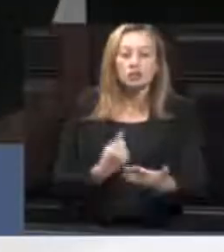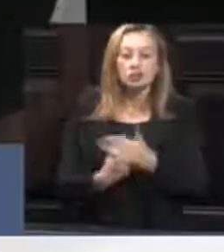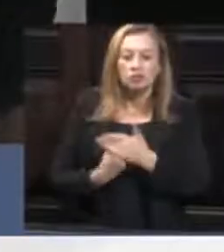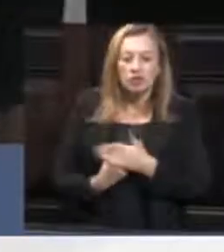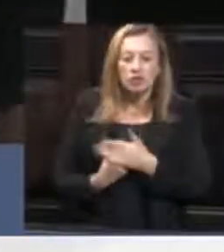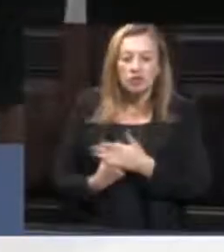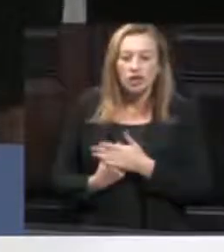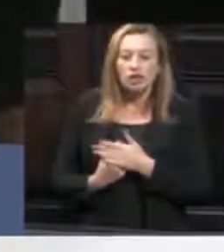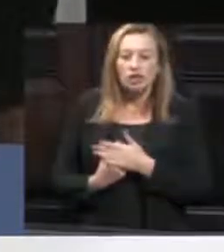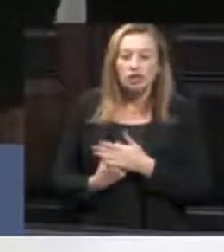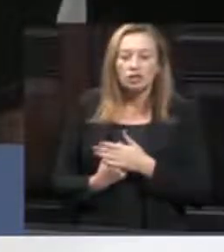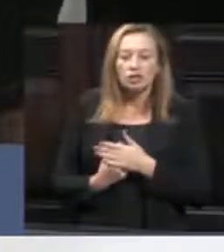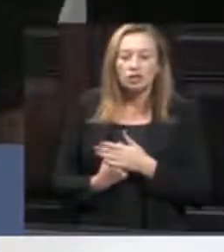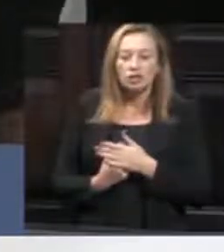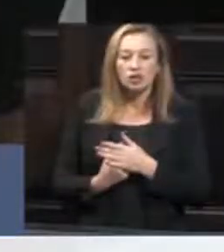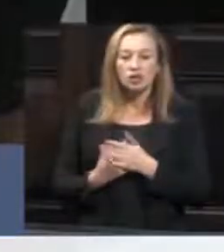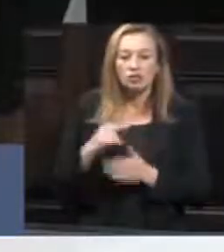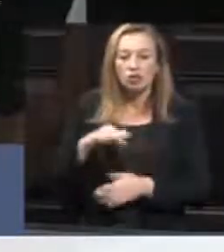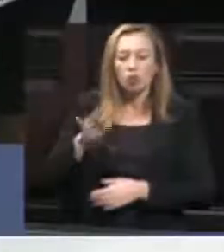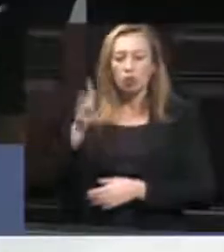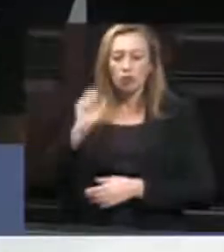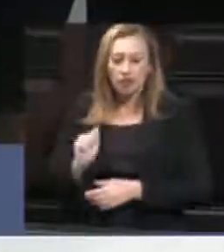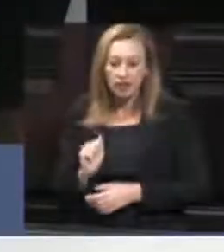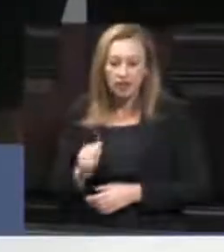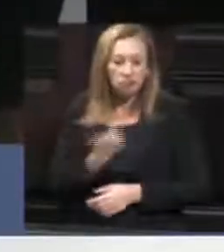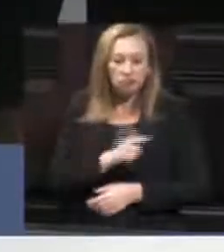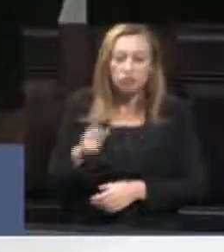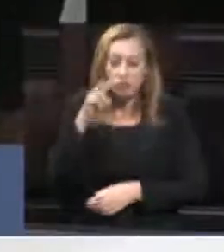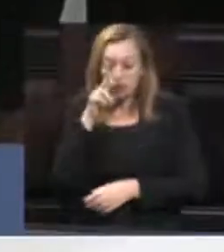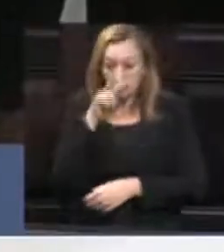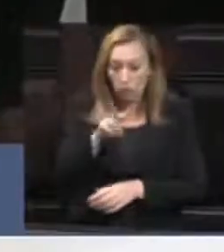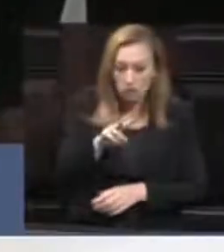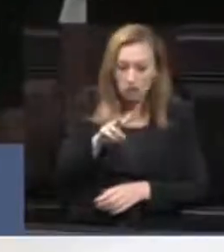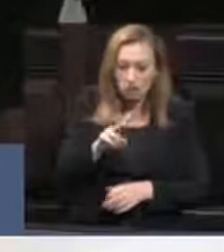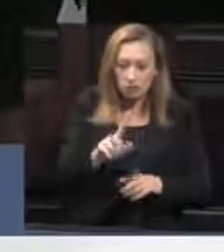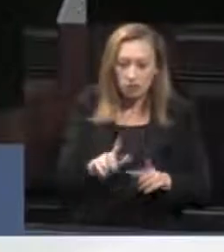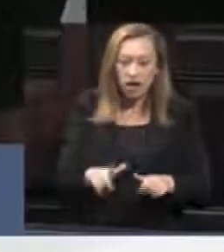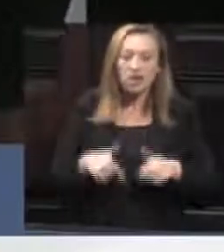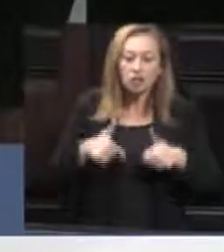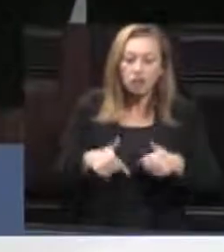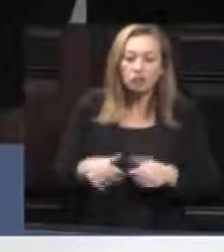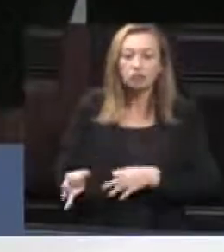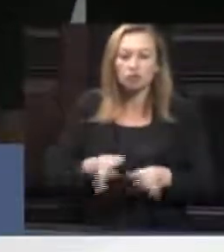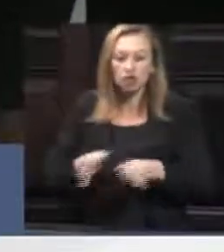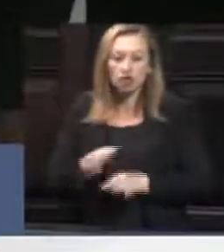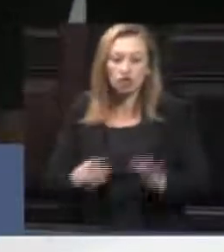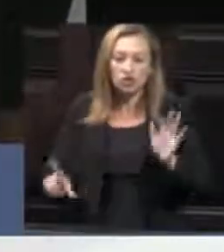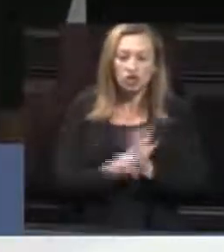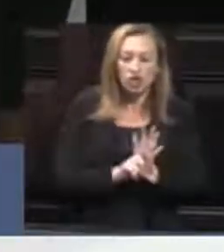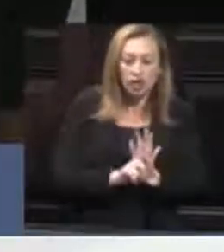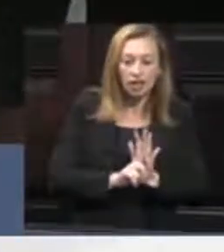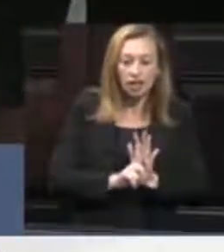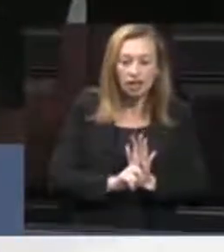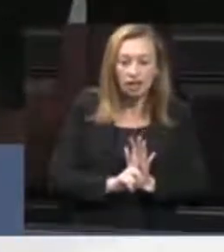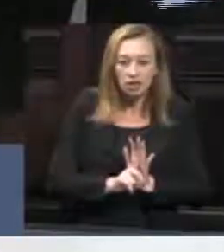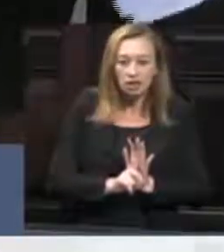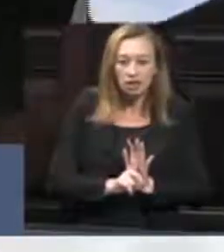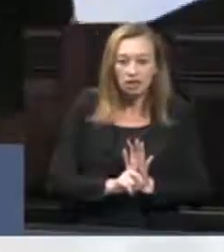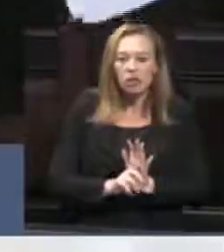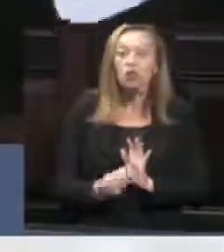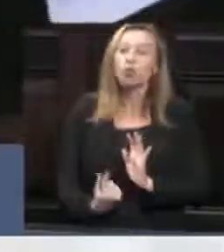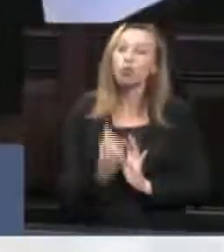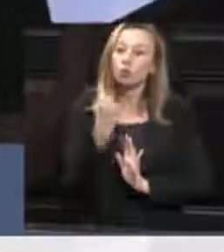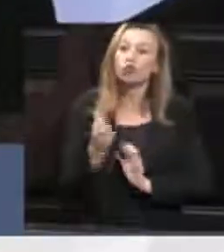respeitosamente, também não tem força para a iniciativa de projeto de lei, o Tribunal de Justiça pode assinar